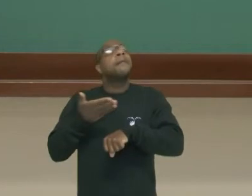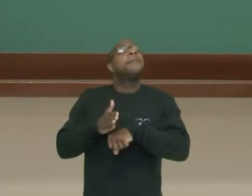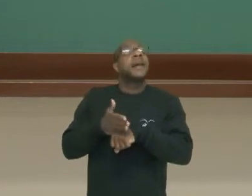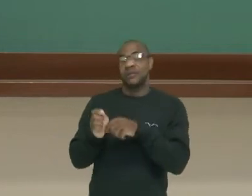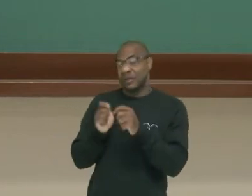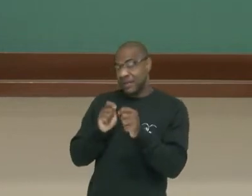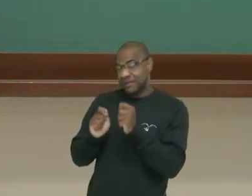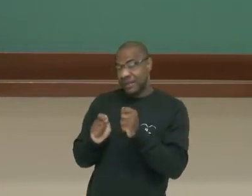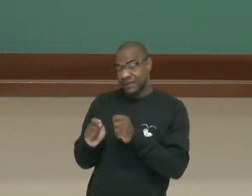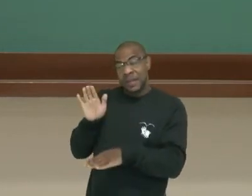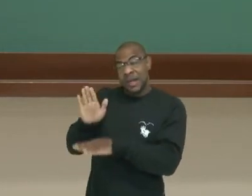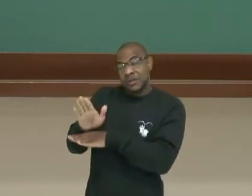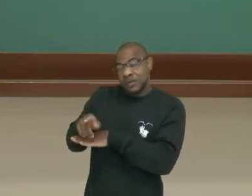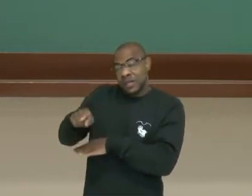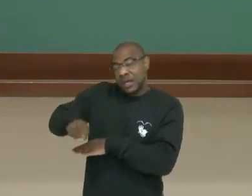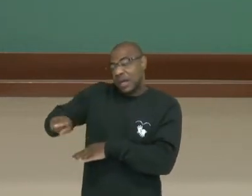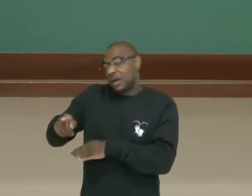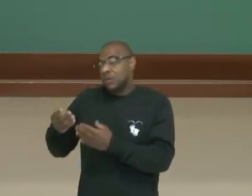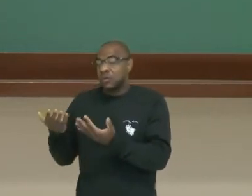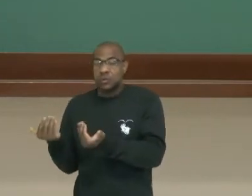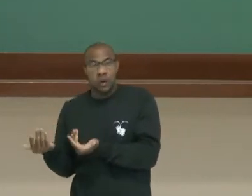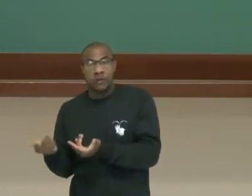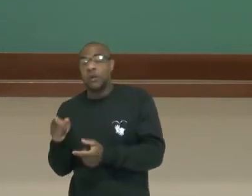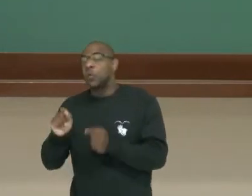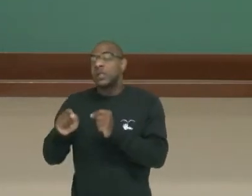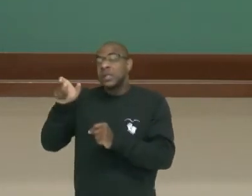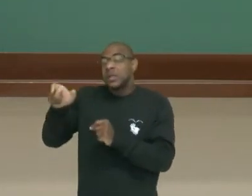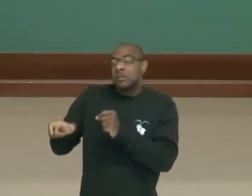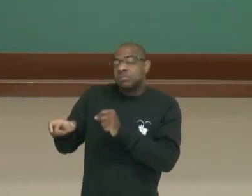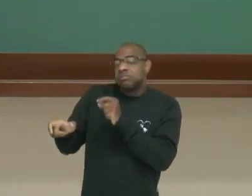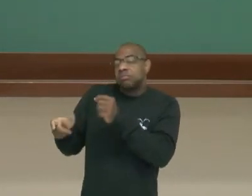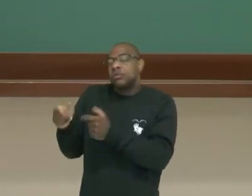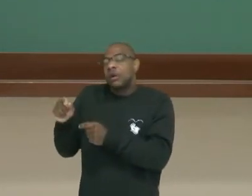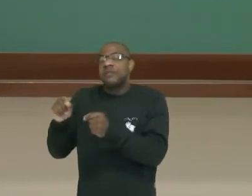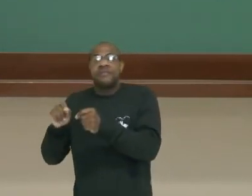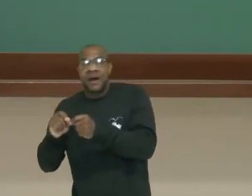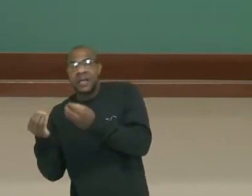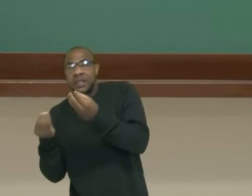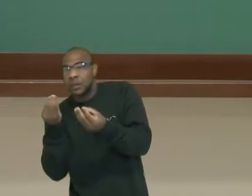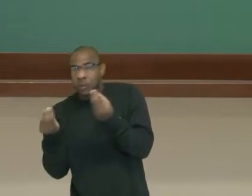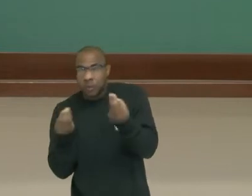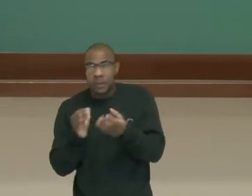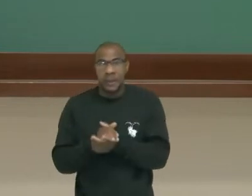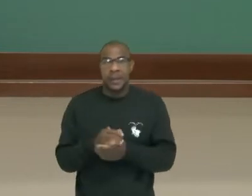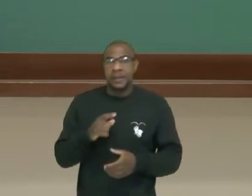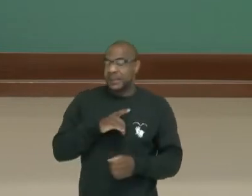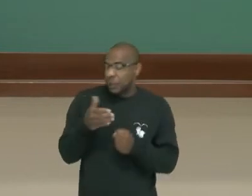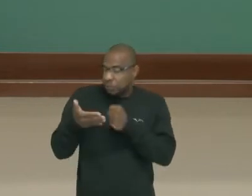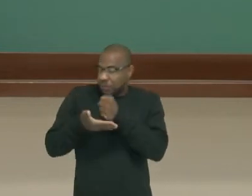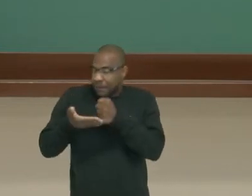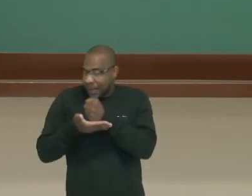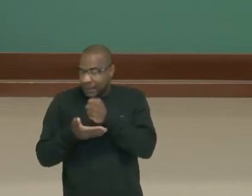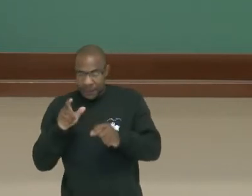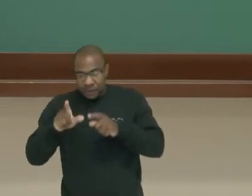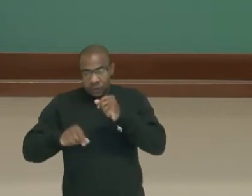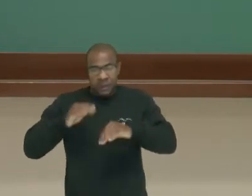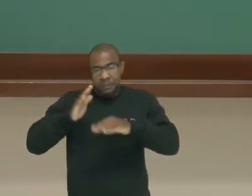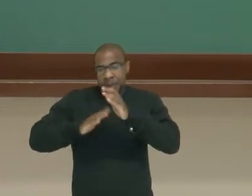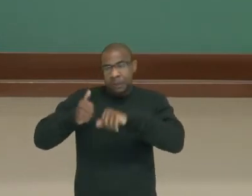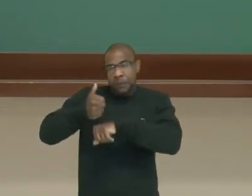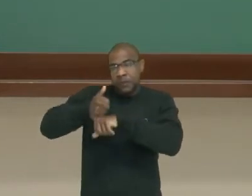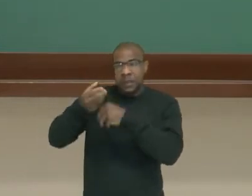e visualmente você consegue perceber isso. O título é bem menor, bem mais enxuto do que o subtítulo. Por